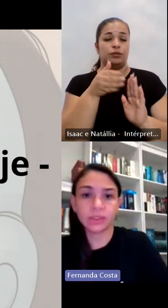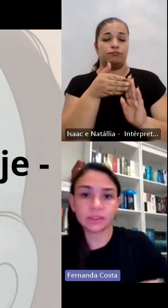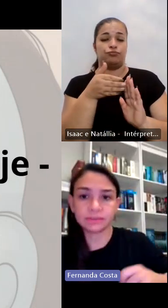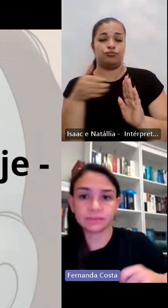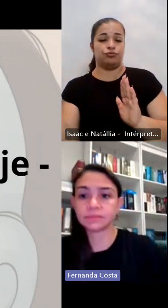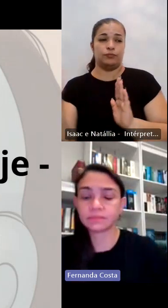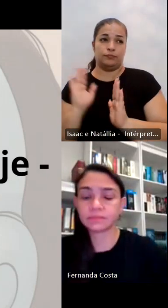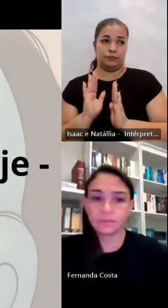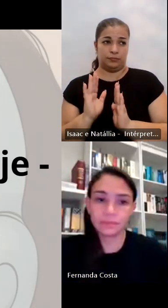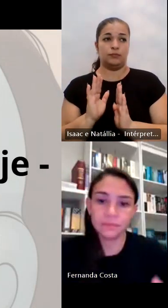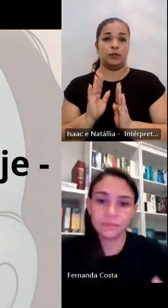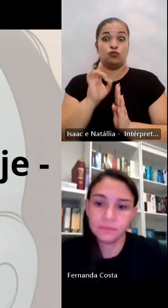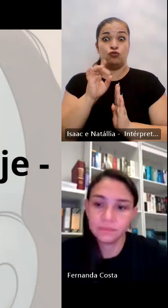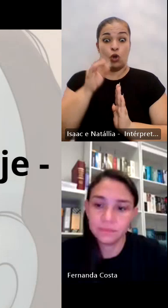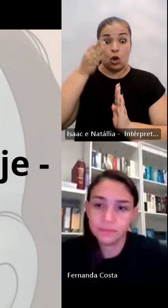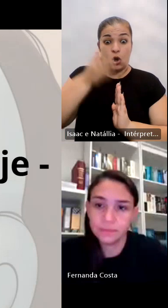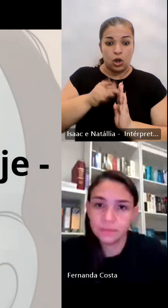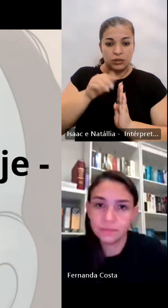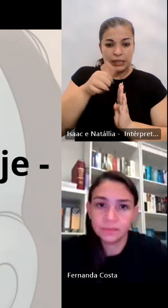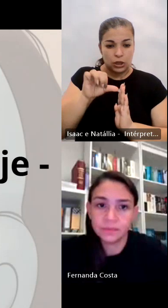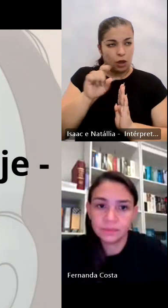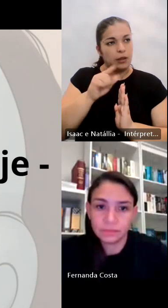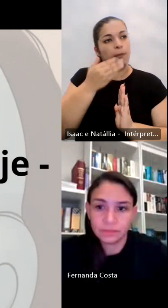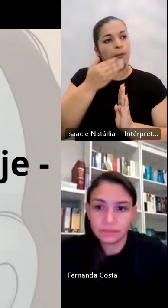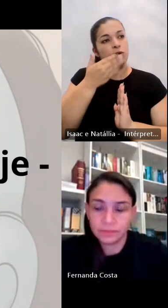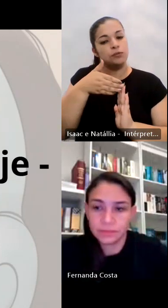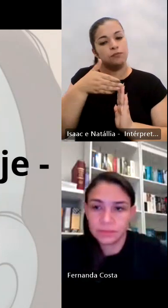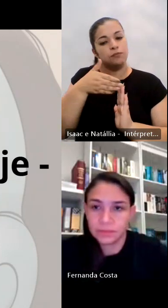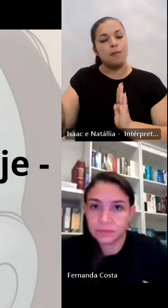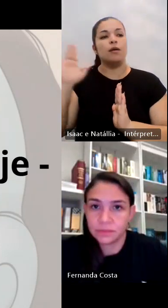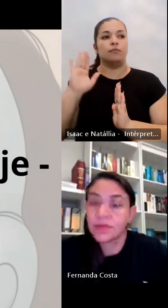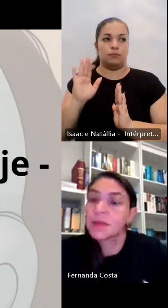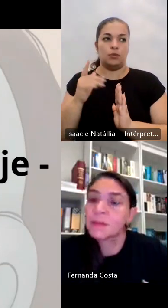ficar tranquilo. Ah, tá bom, muito obrigada.